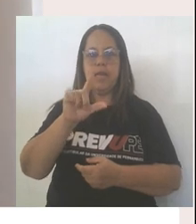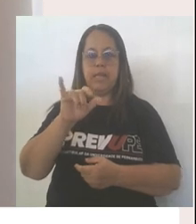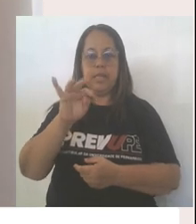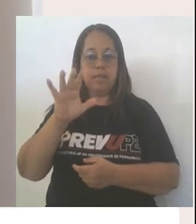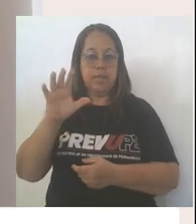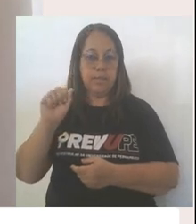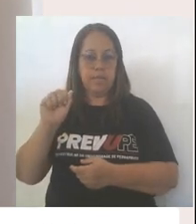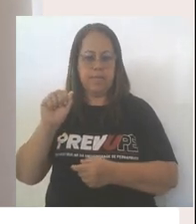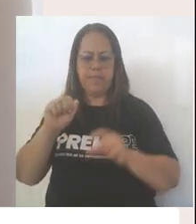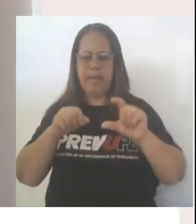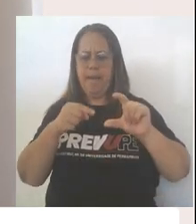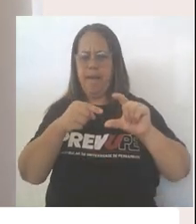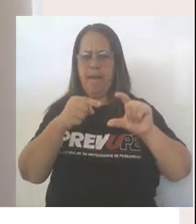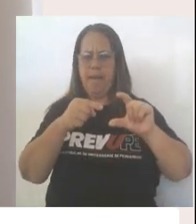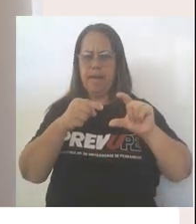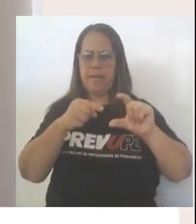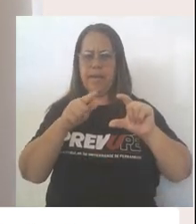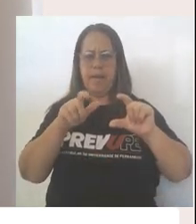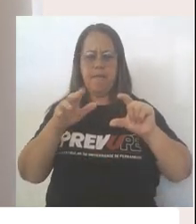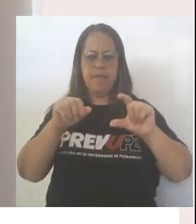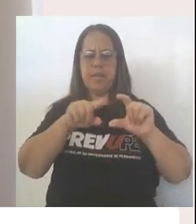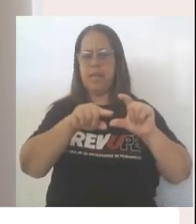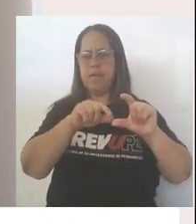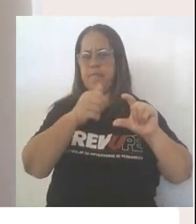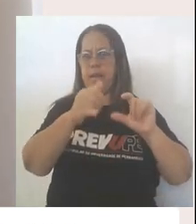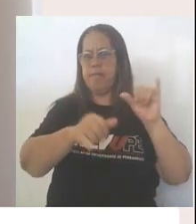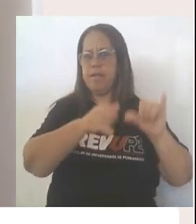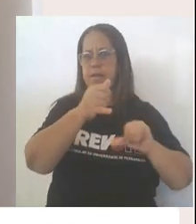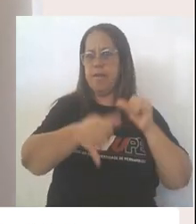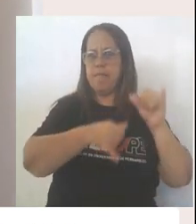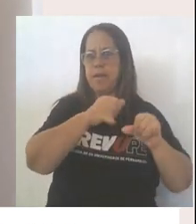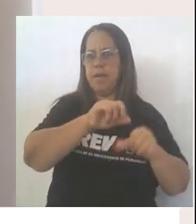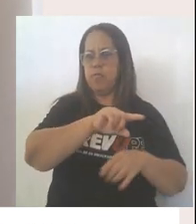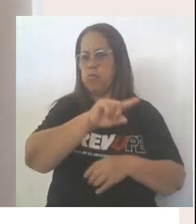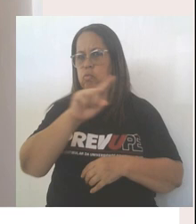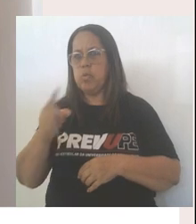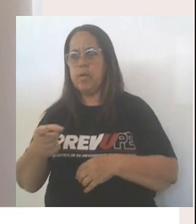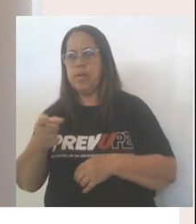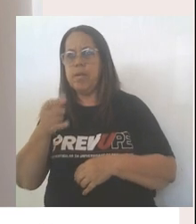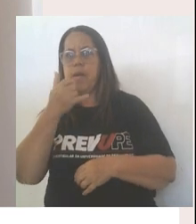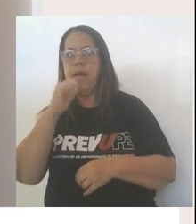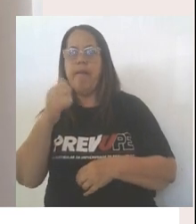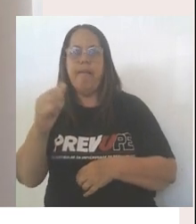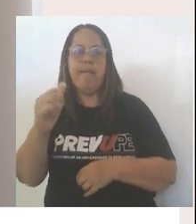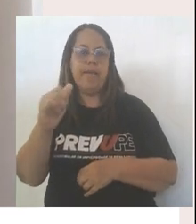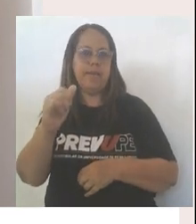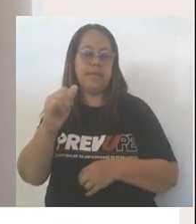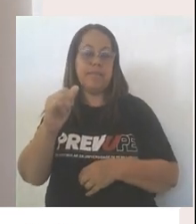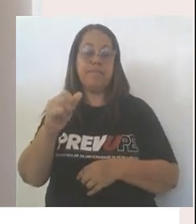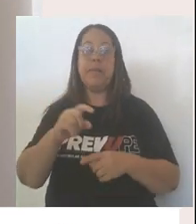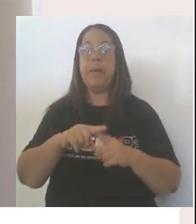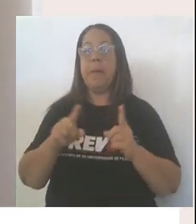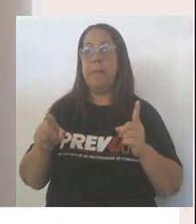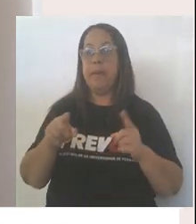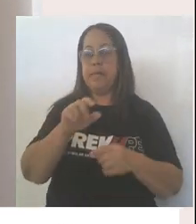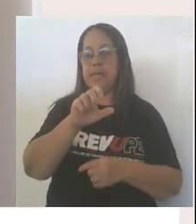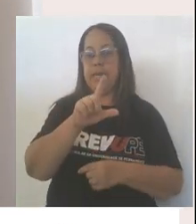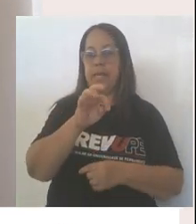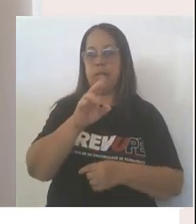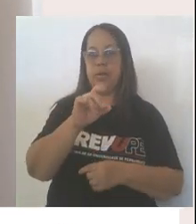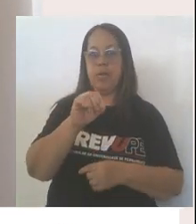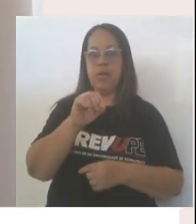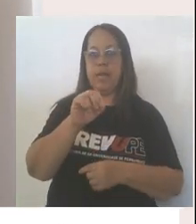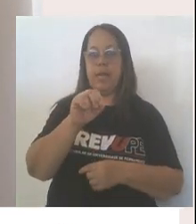como pilhas, convertem energia química em energia elétrica de forma espontânea. As células eletrolíticas